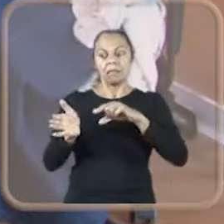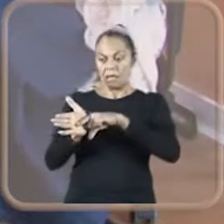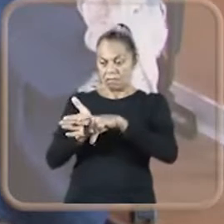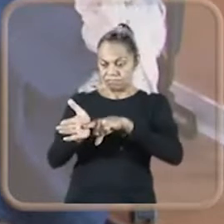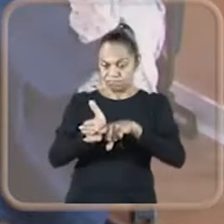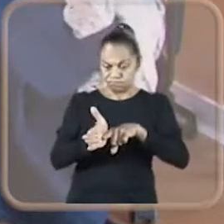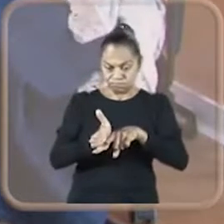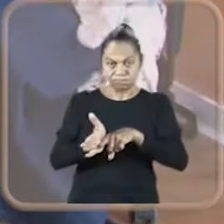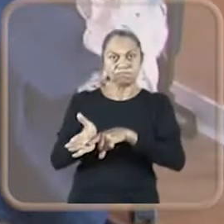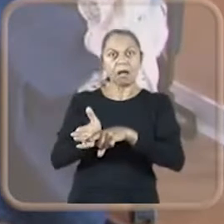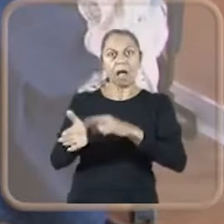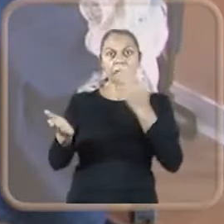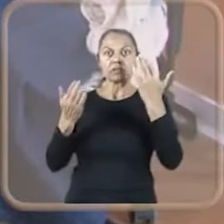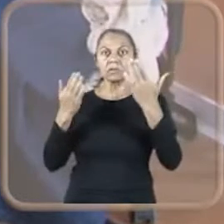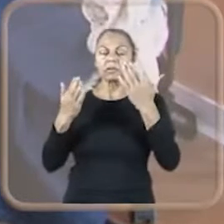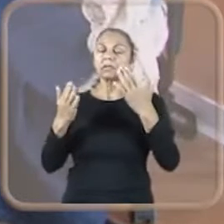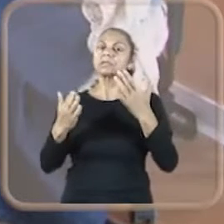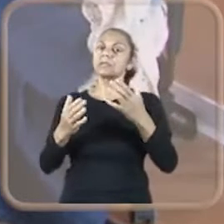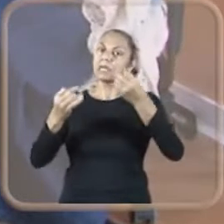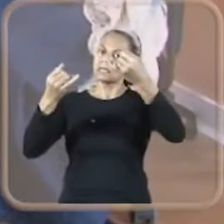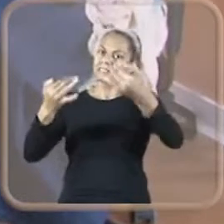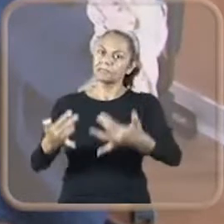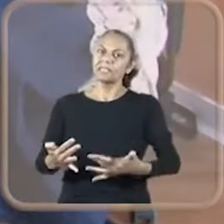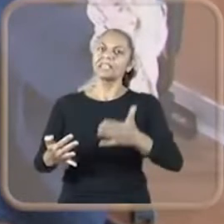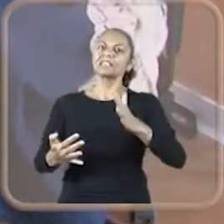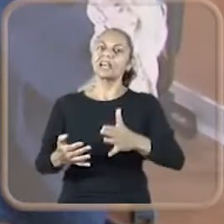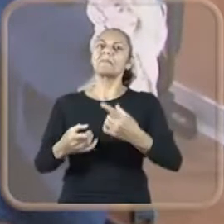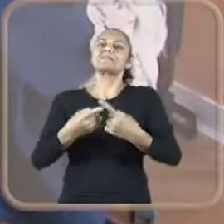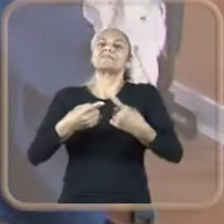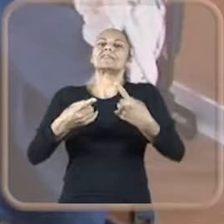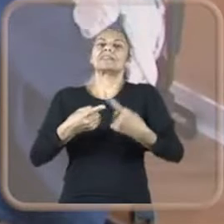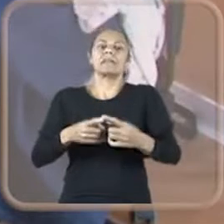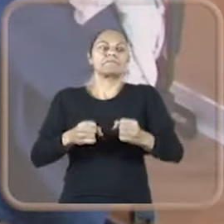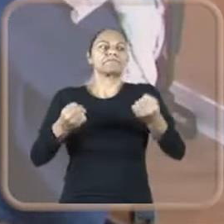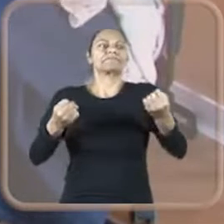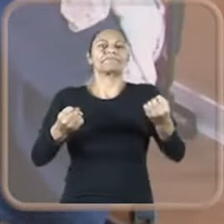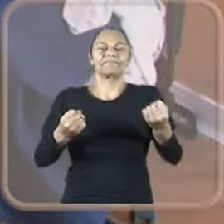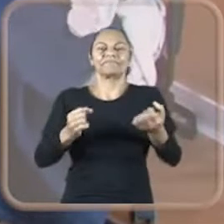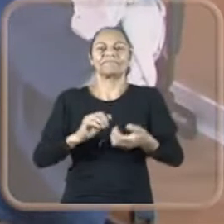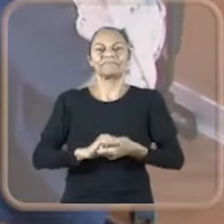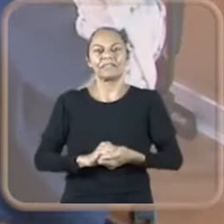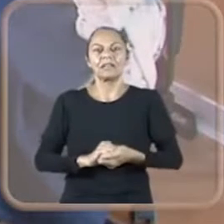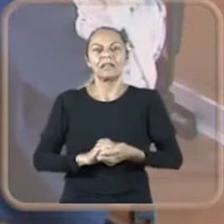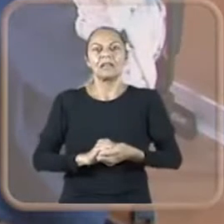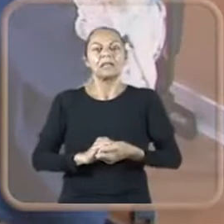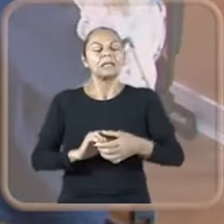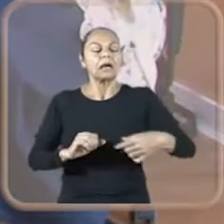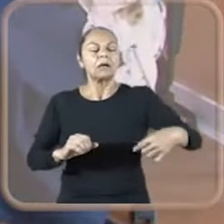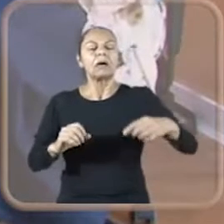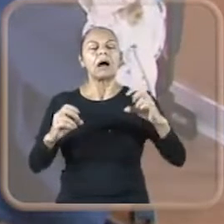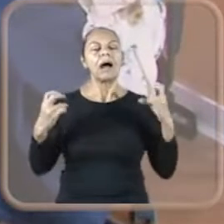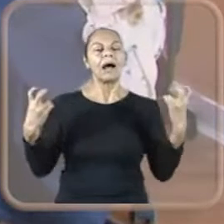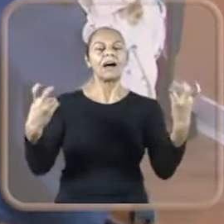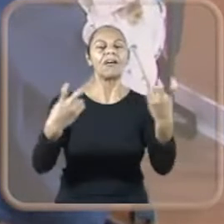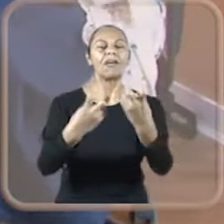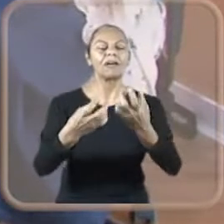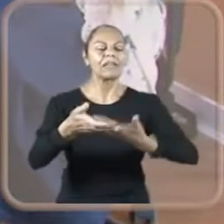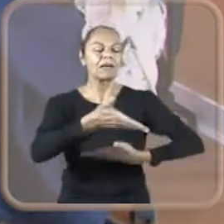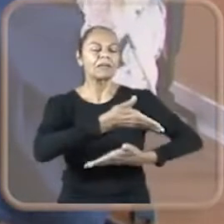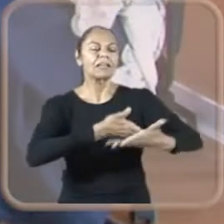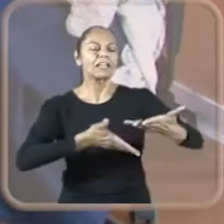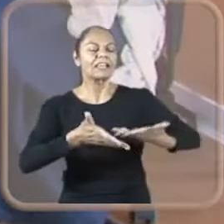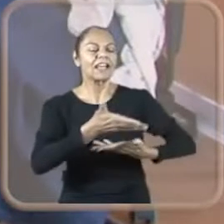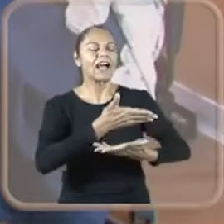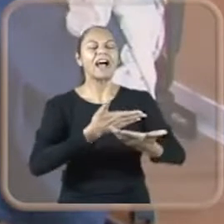a neurociência explica, a psicologia explica também essa reação. Então você cria uma ambiência de respeito. E é